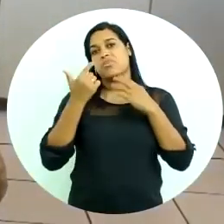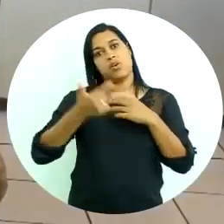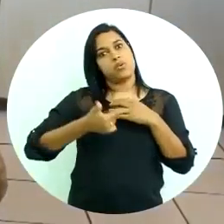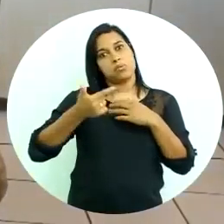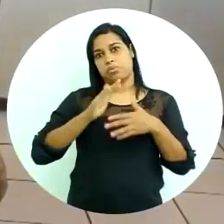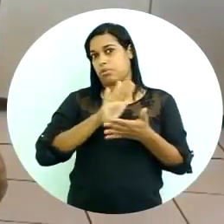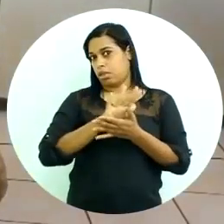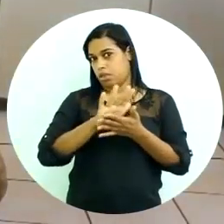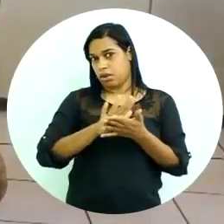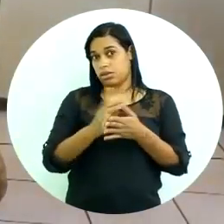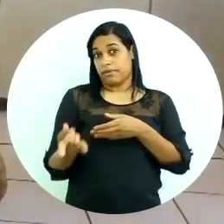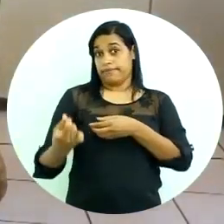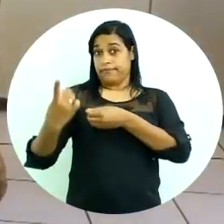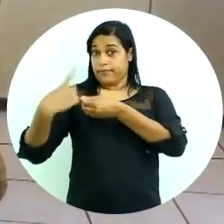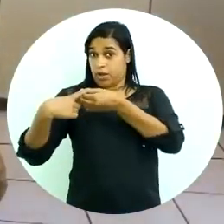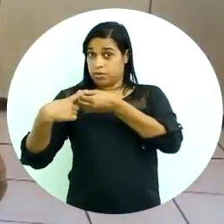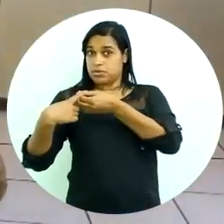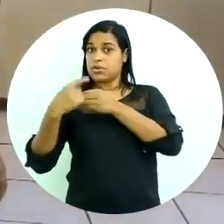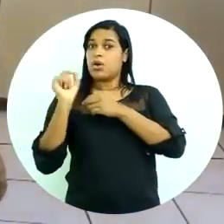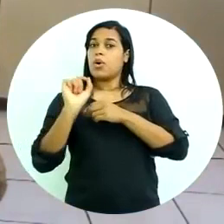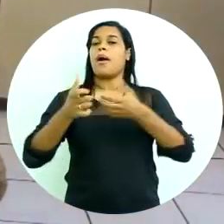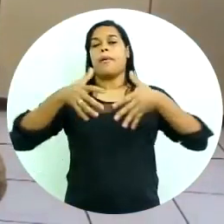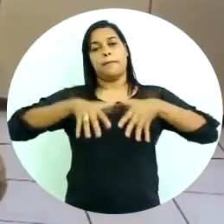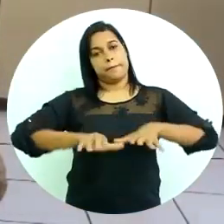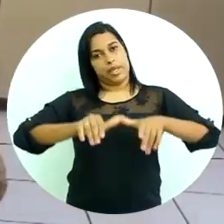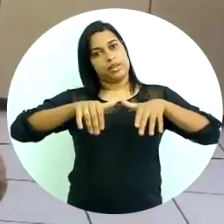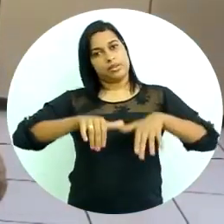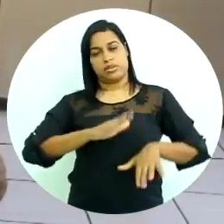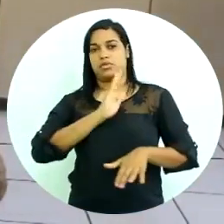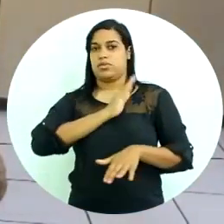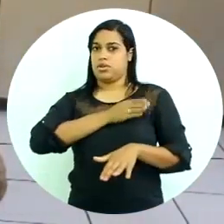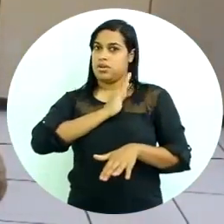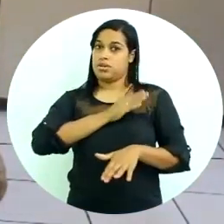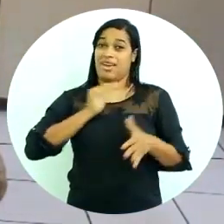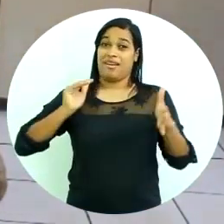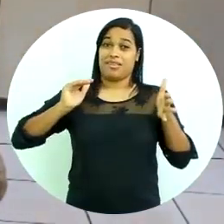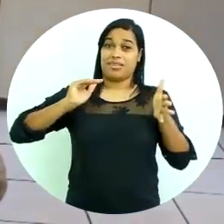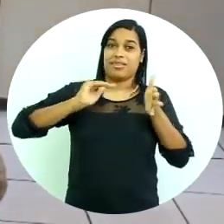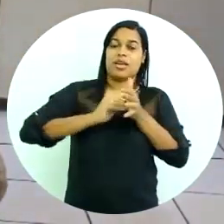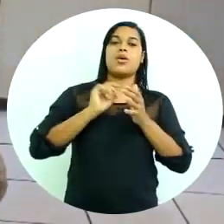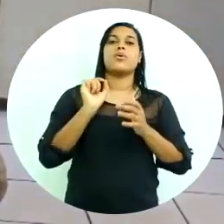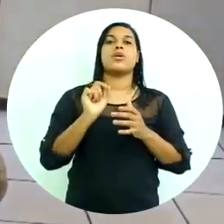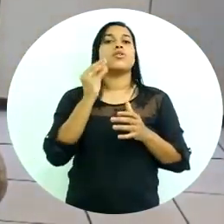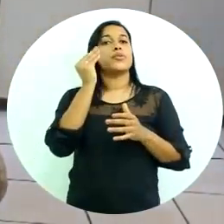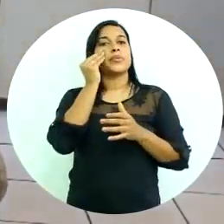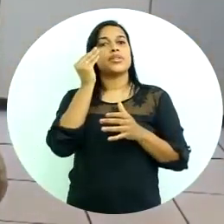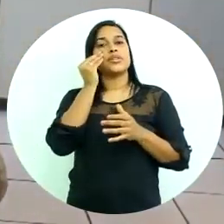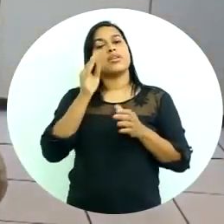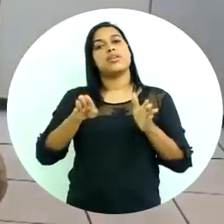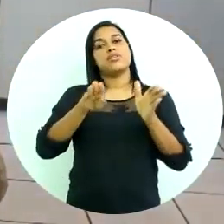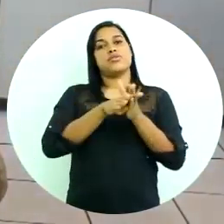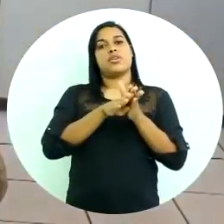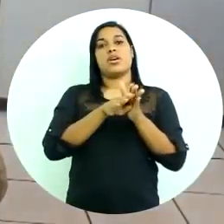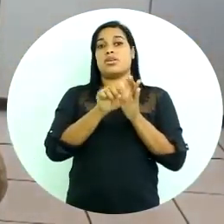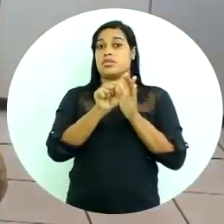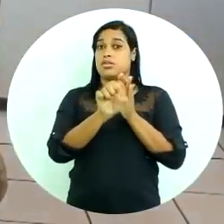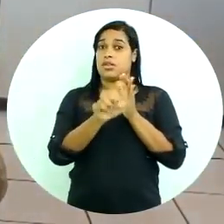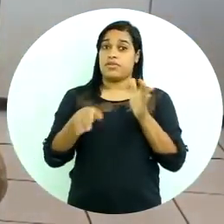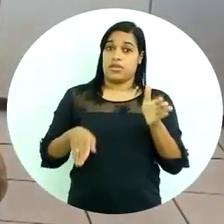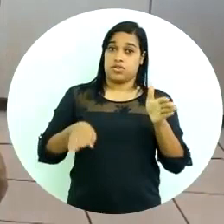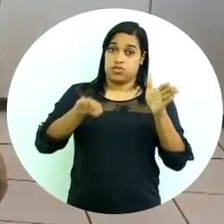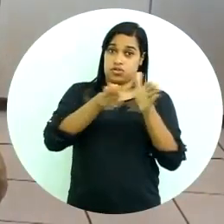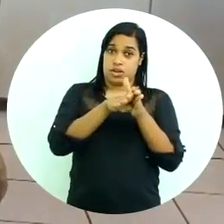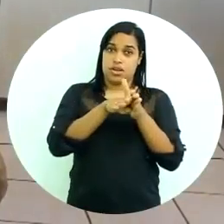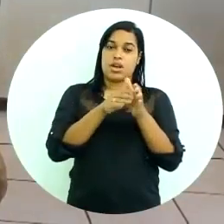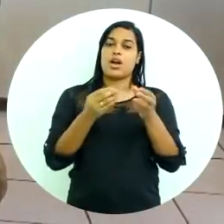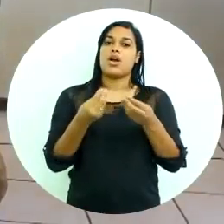choque, a gente volta a fazer a massagem cardíaca até o serviço especializado chegar. O serviço especializado ele vai chegar